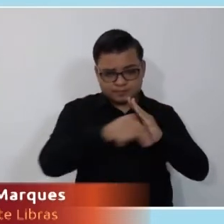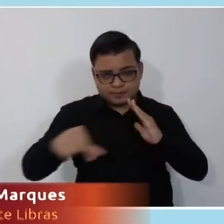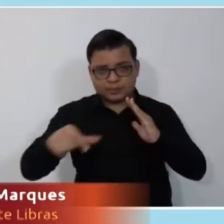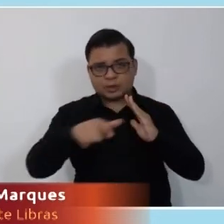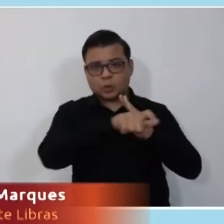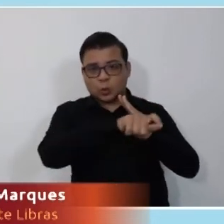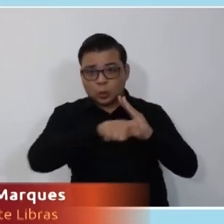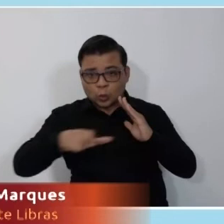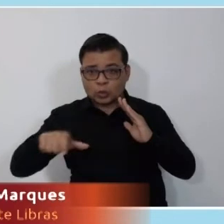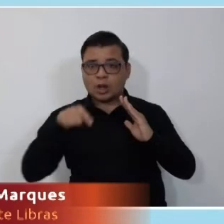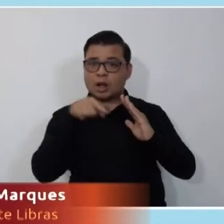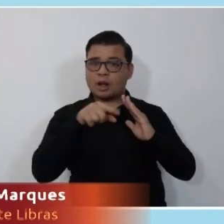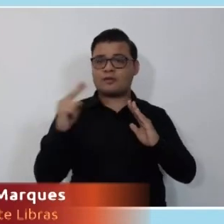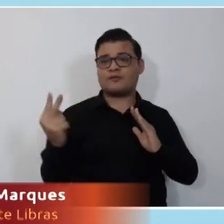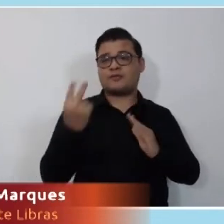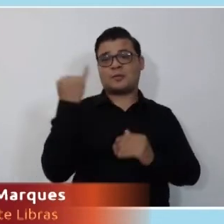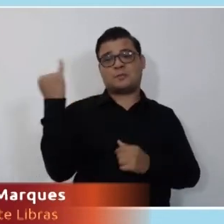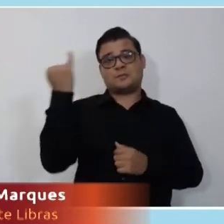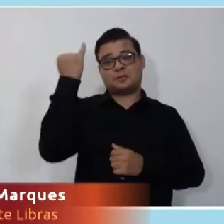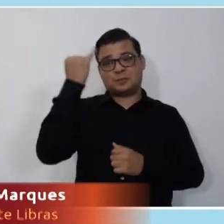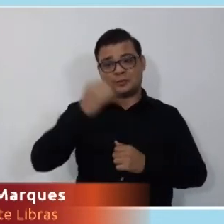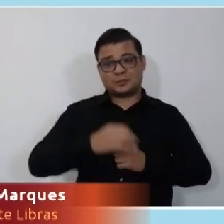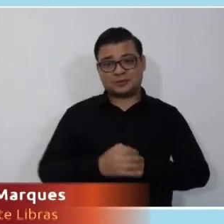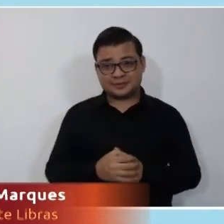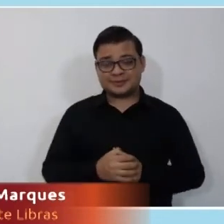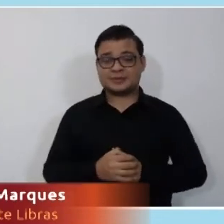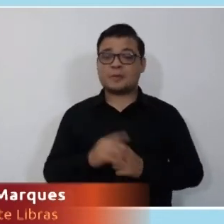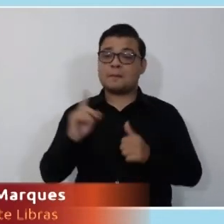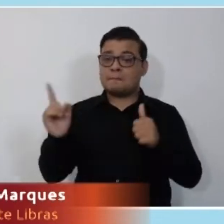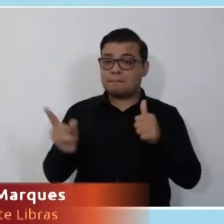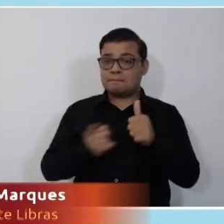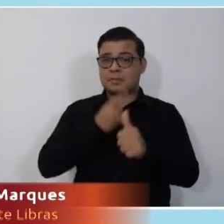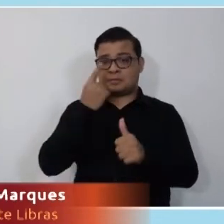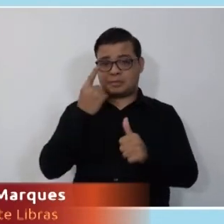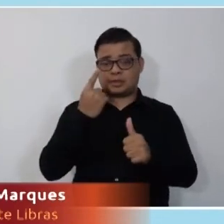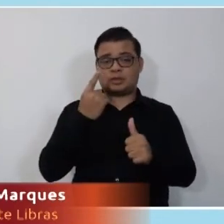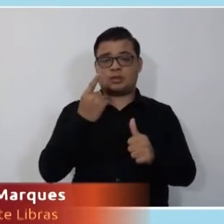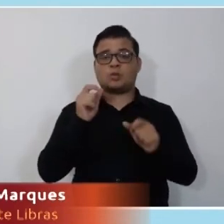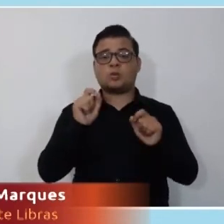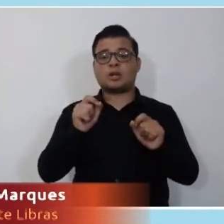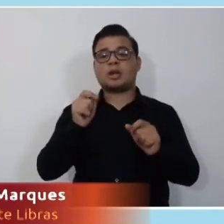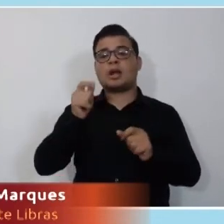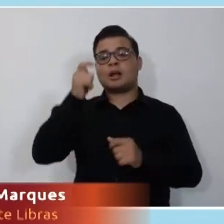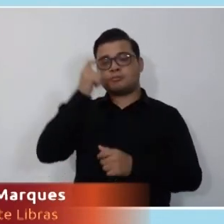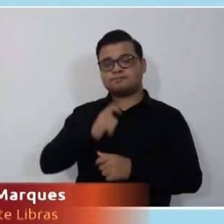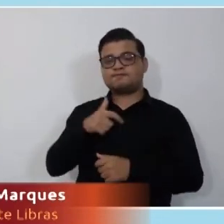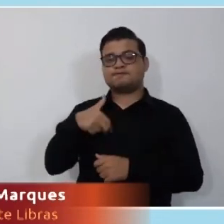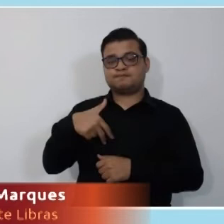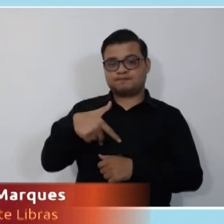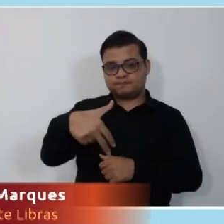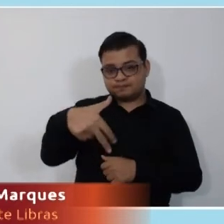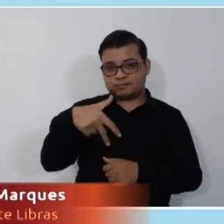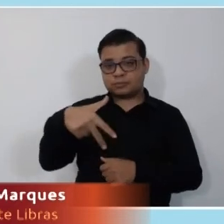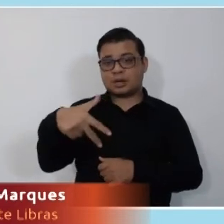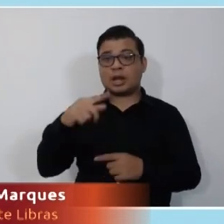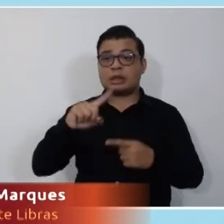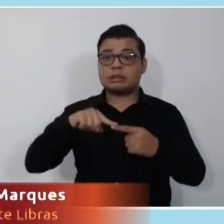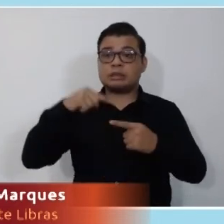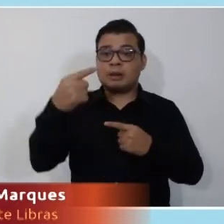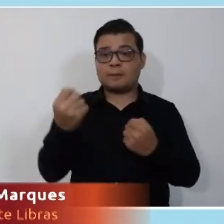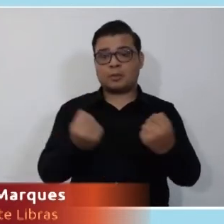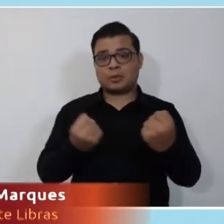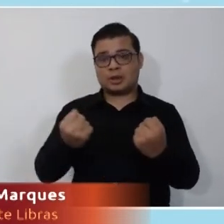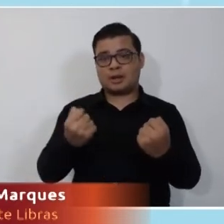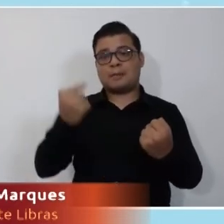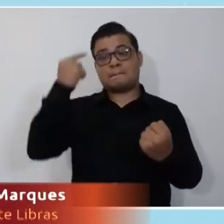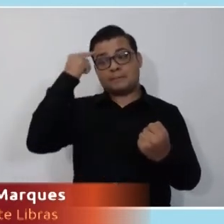pela calçada. Antes de pegar o veículo, vamos ser pedestres, né? E quando nós sejamos mais idosos, também vamos ter que caminhar. Que seria ideal, por exemplo,